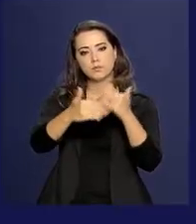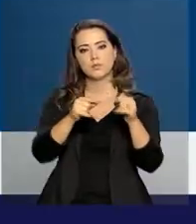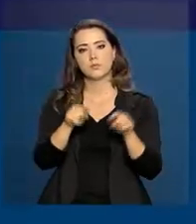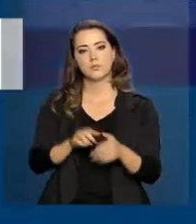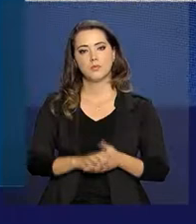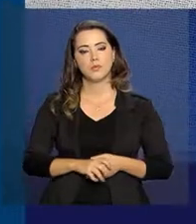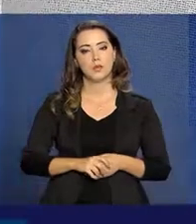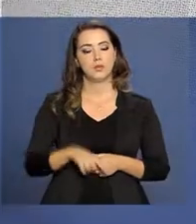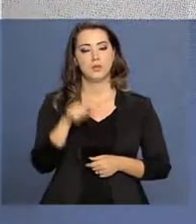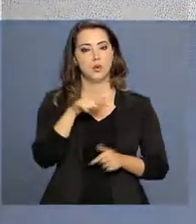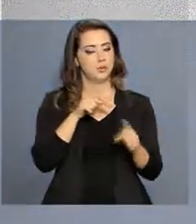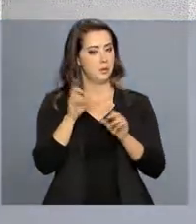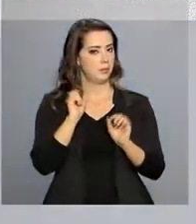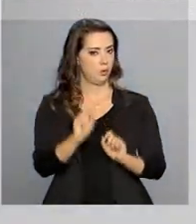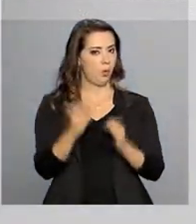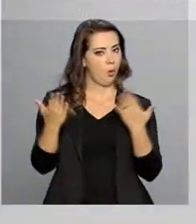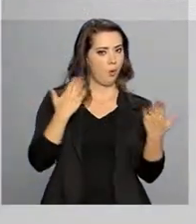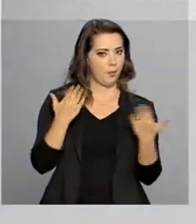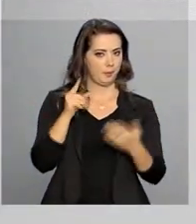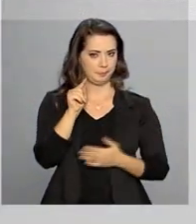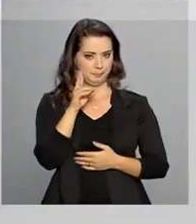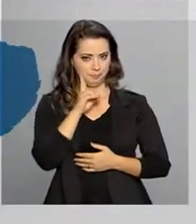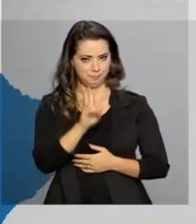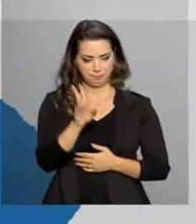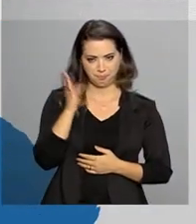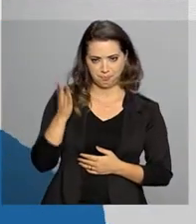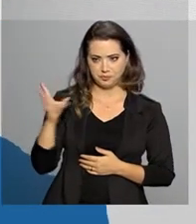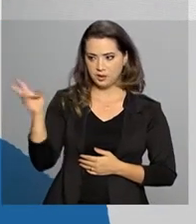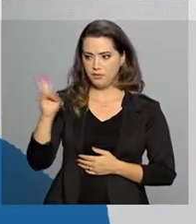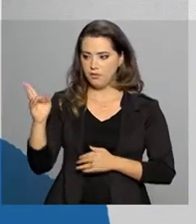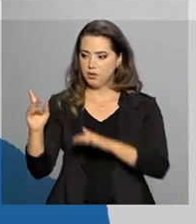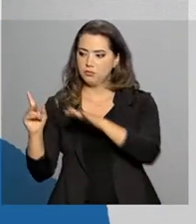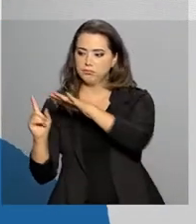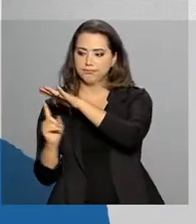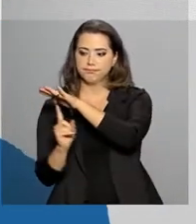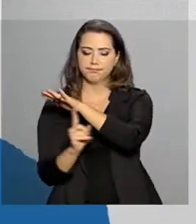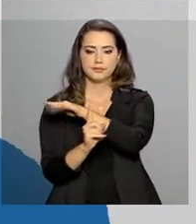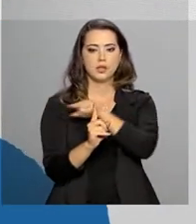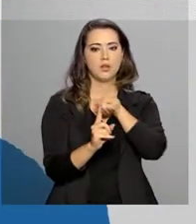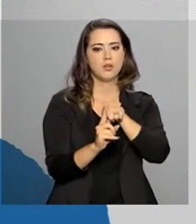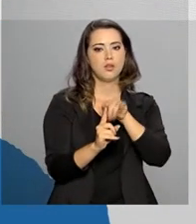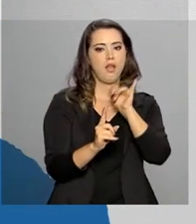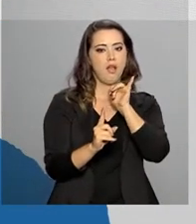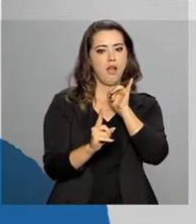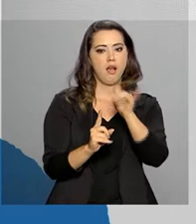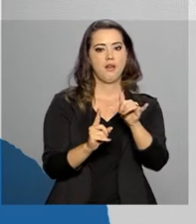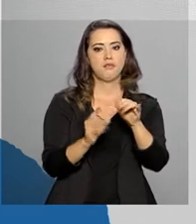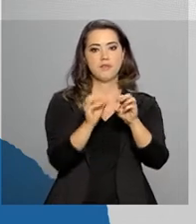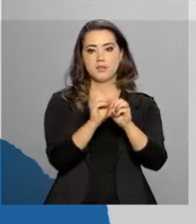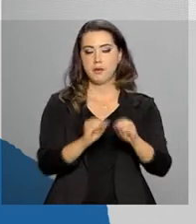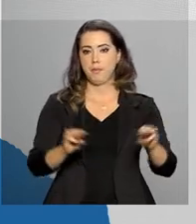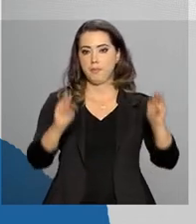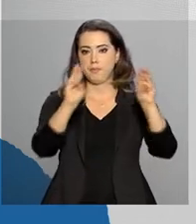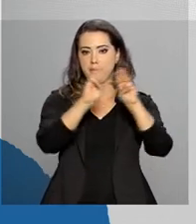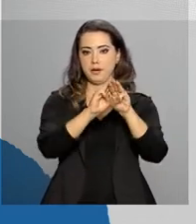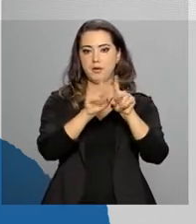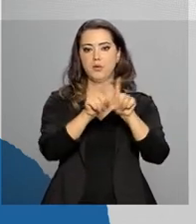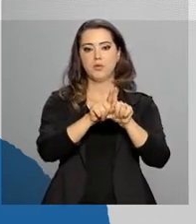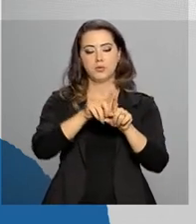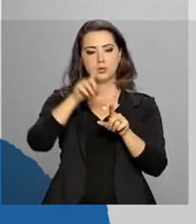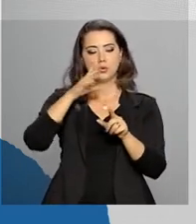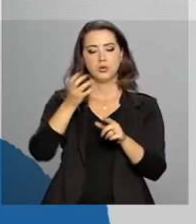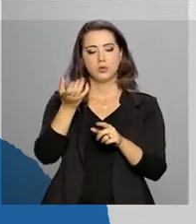O processo funciona da seguinte forma: os venezuelanos avisam para as agências da ONU e para as autoridades brasileiras